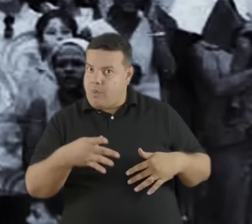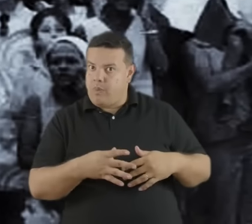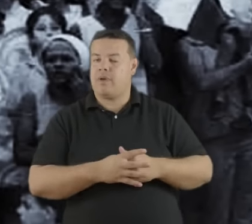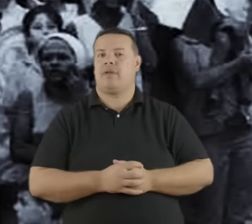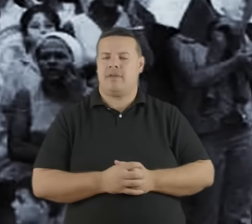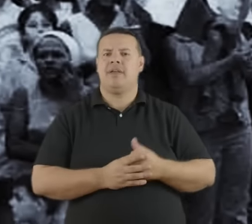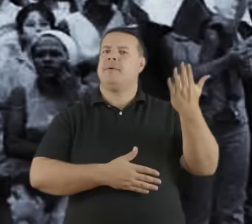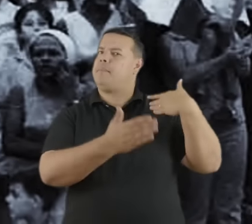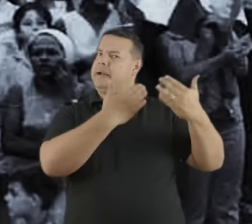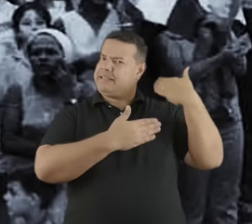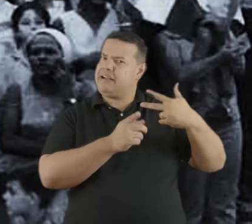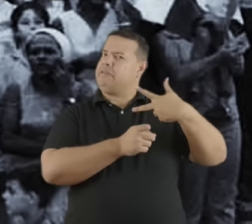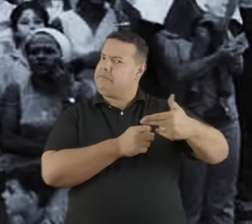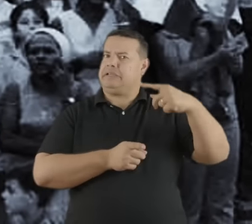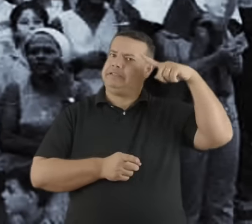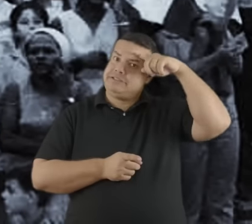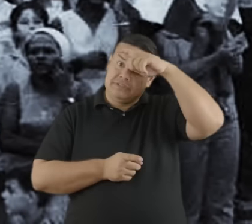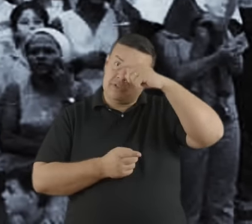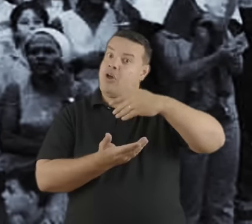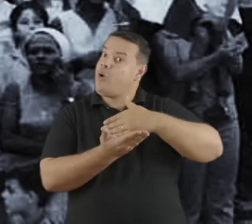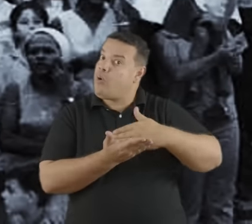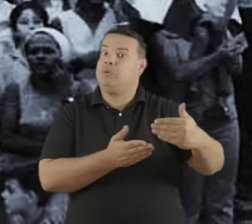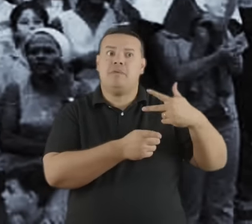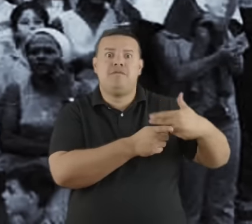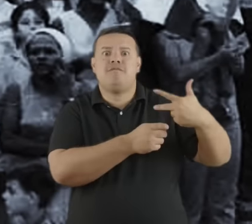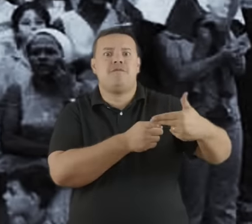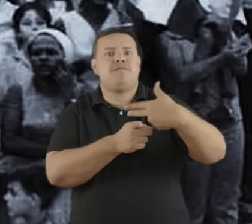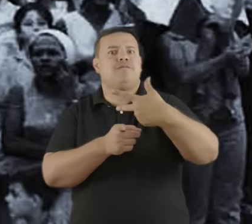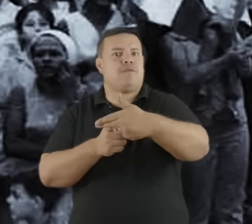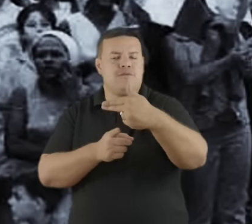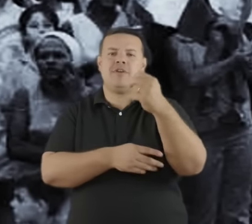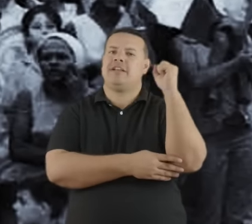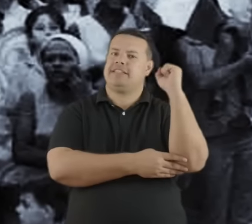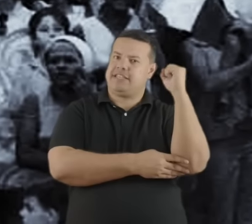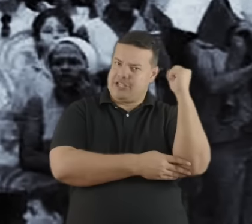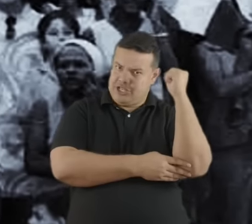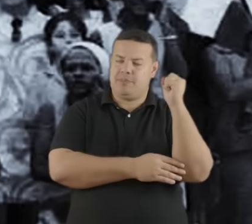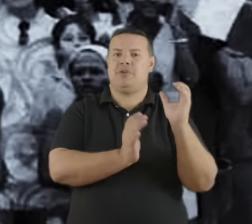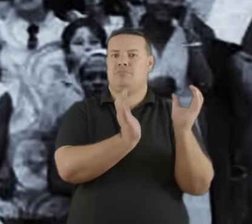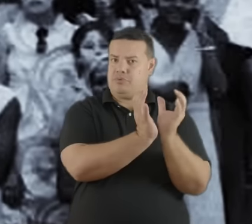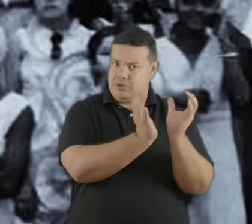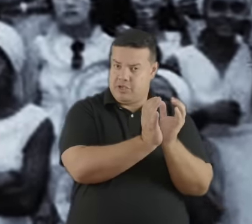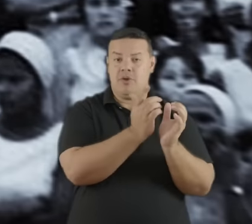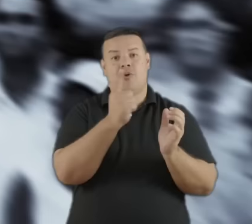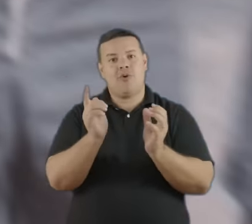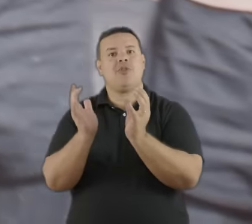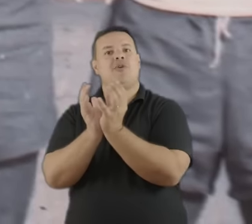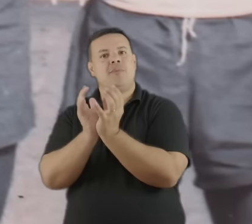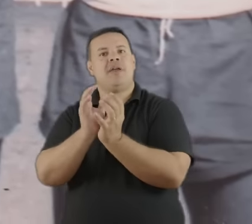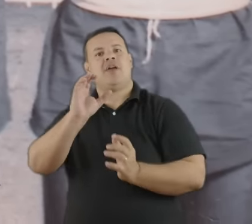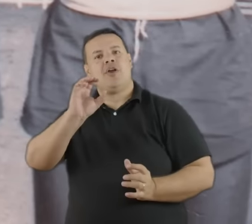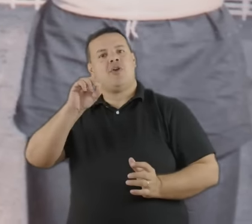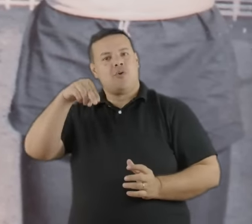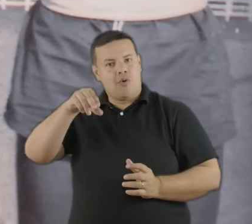era uma raridade, virou um hábito. O Itabaiana passou a vencer o Sergipe e o Confiança constantemente e